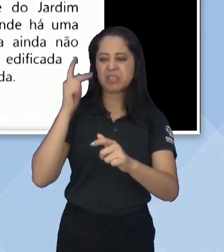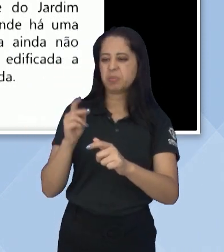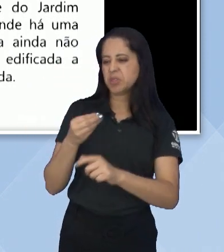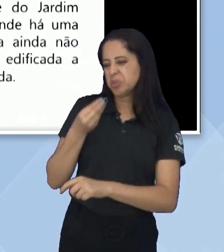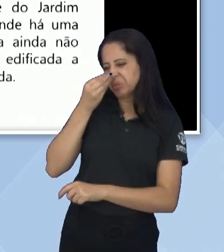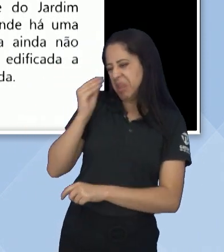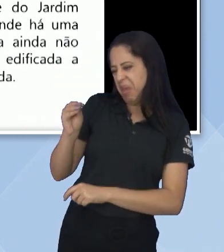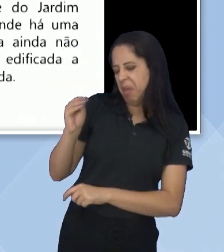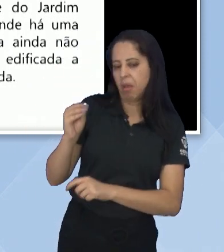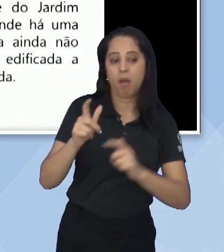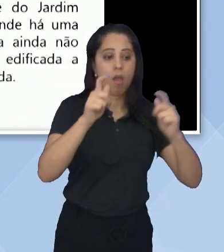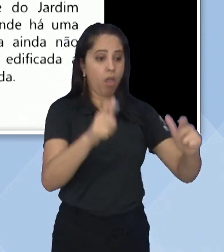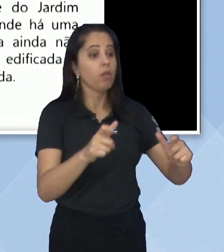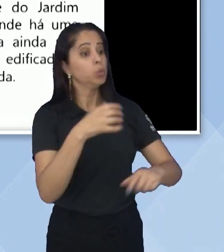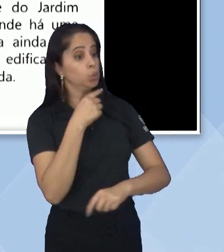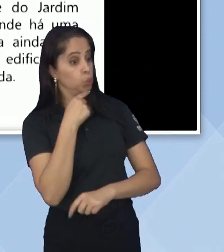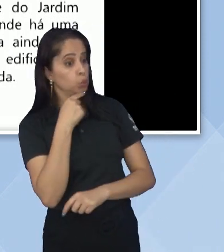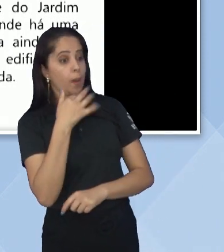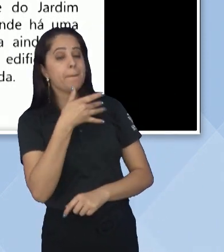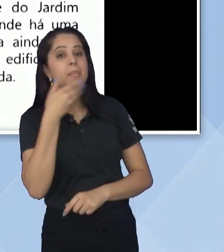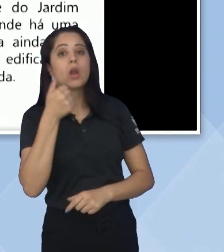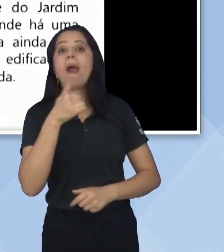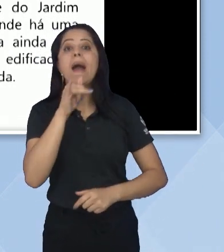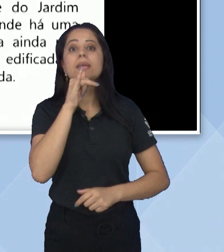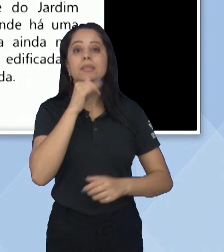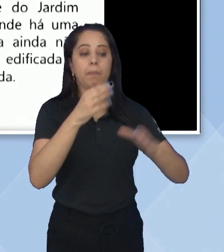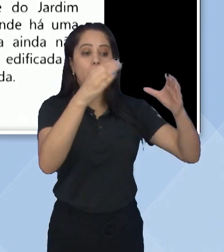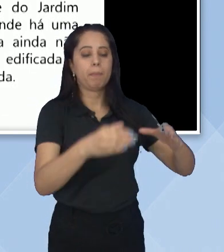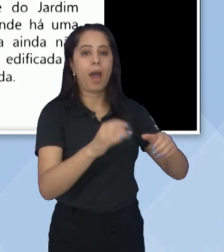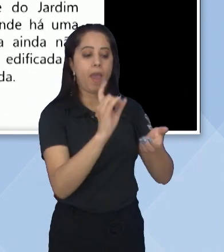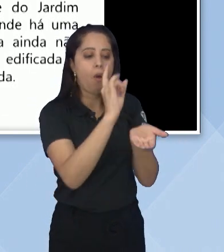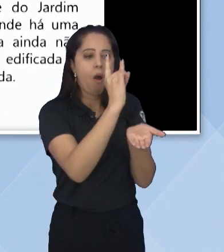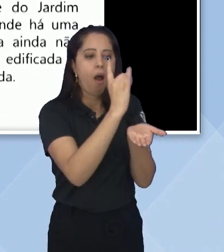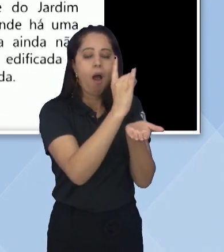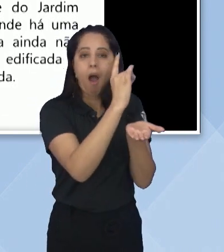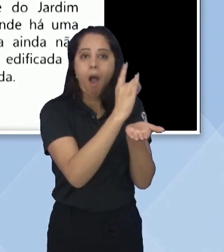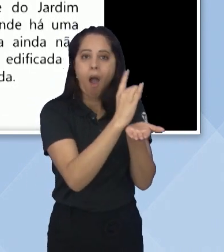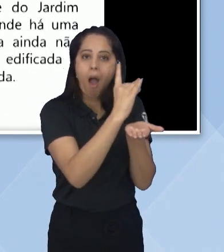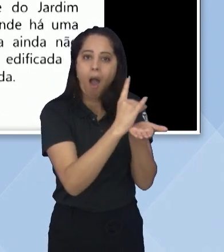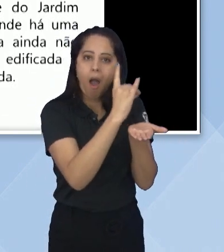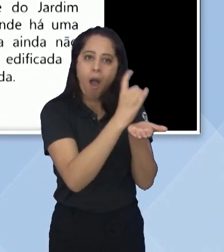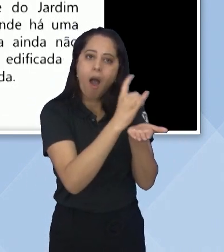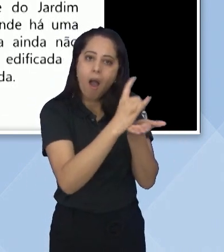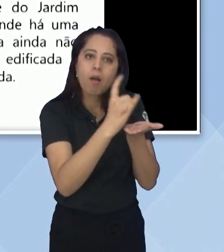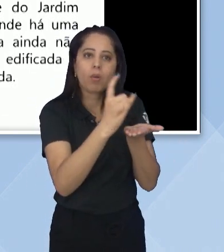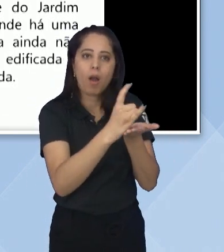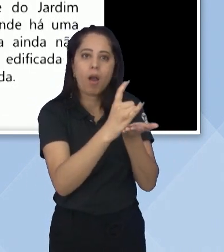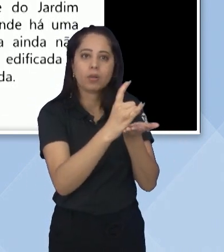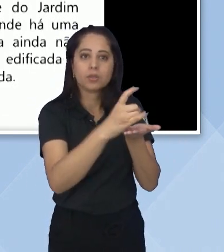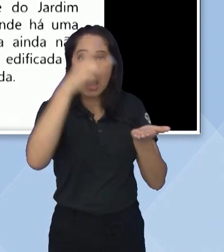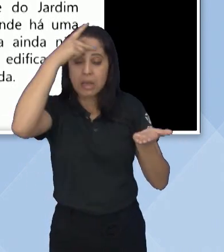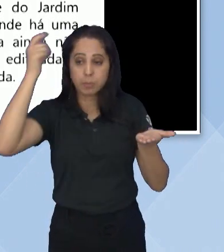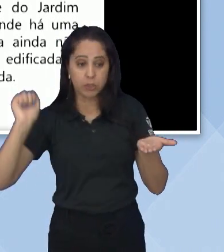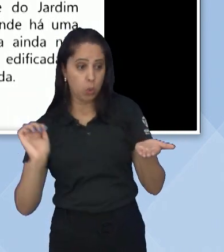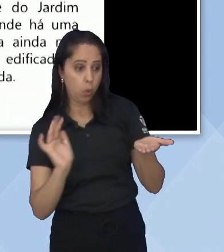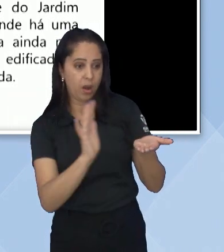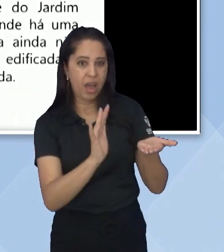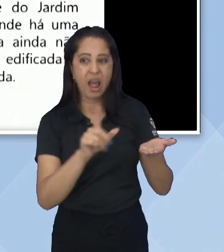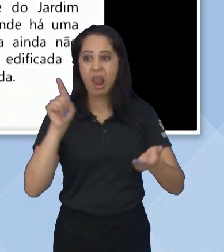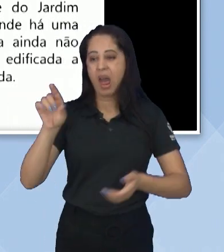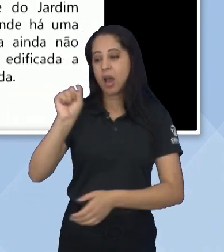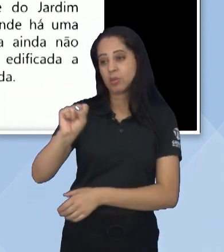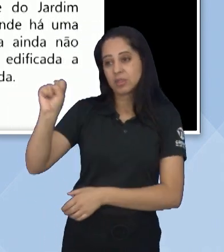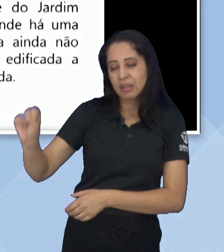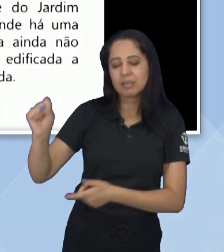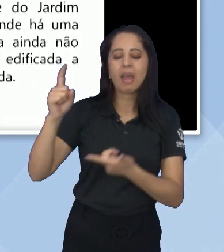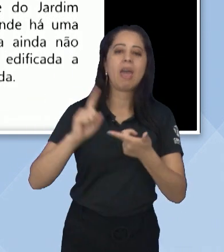contra outras se a gente for fazer um prédio no aquário ele tem uma atratividade natural então ele tem uma clientela maior se eu vou fazer no satélite se